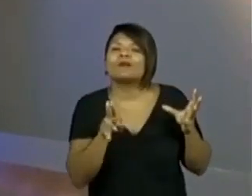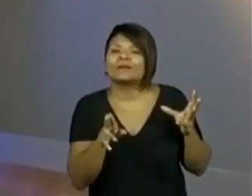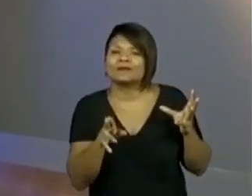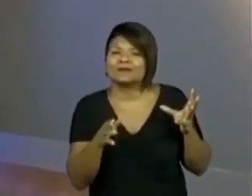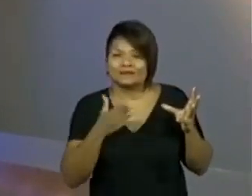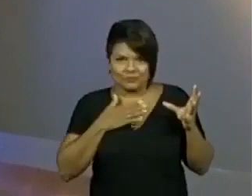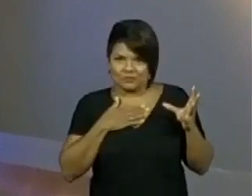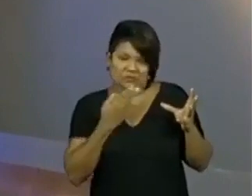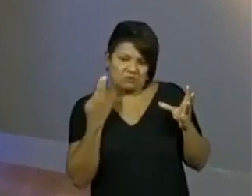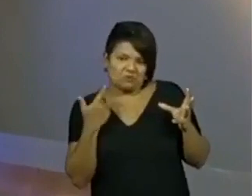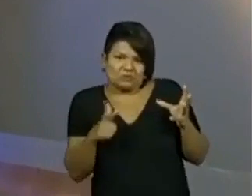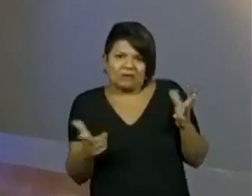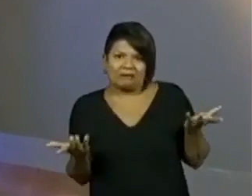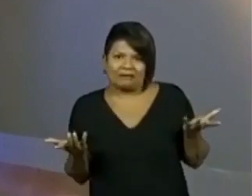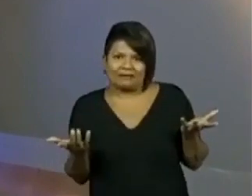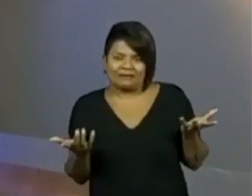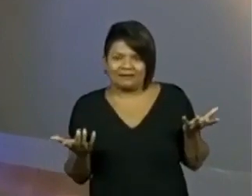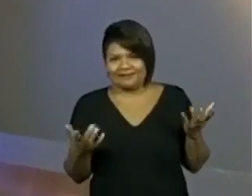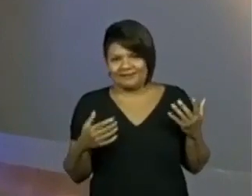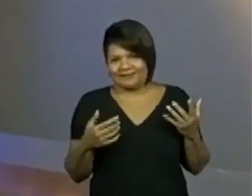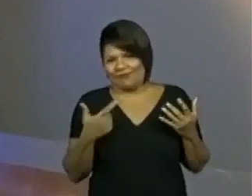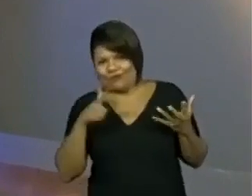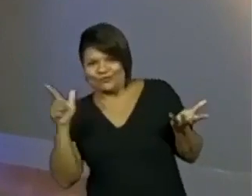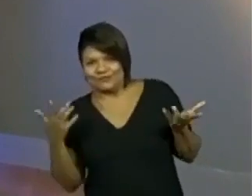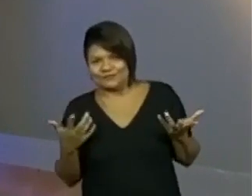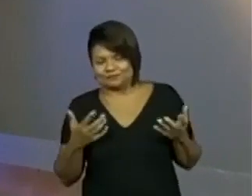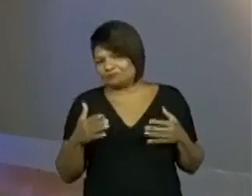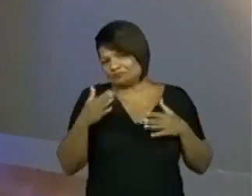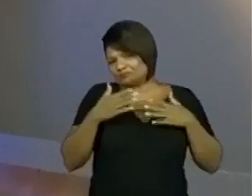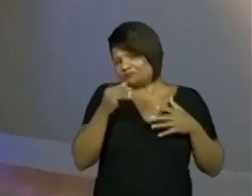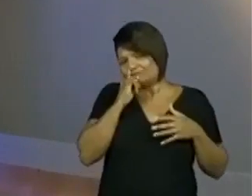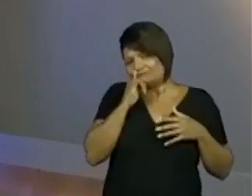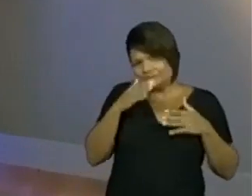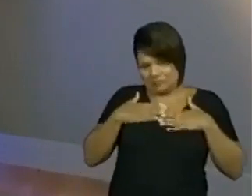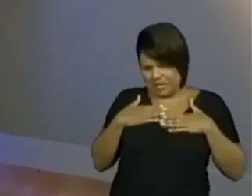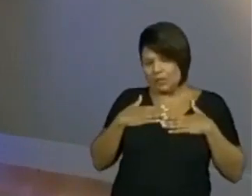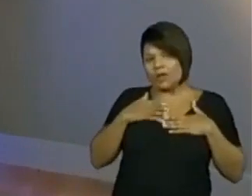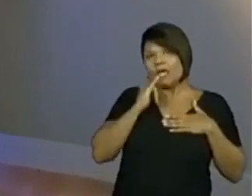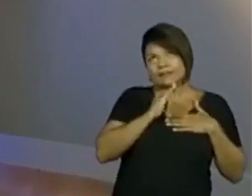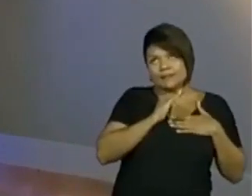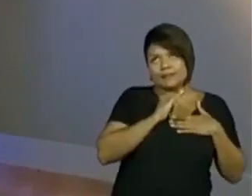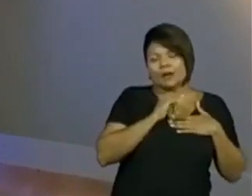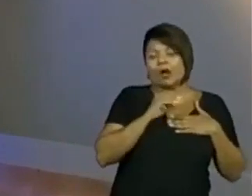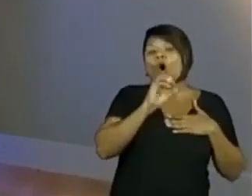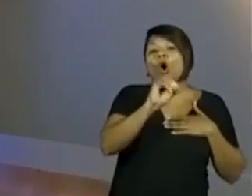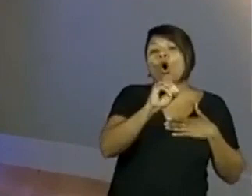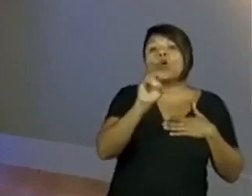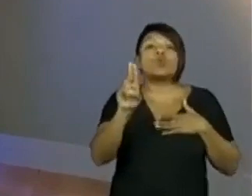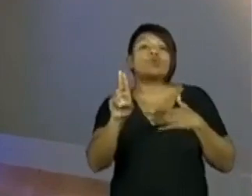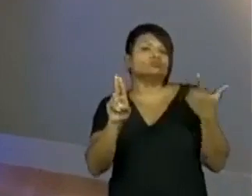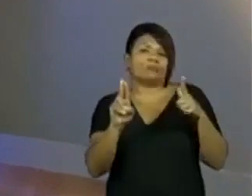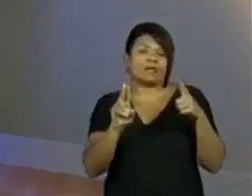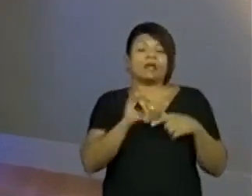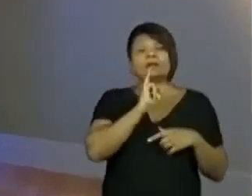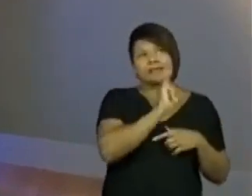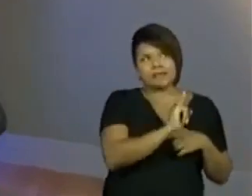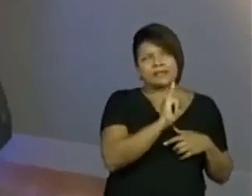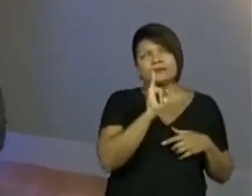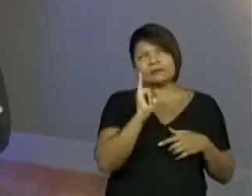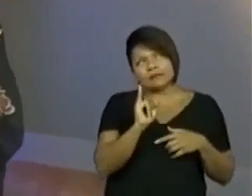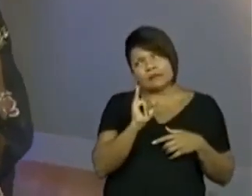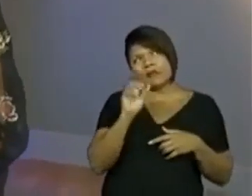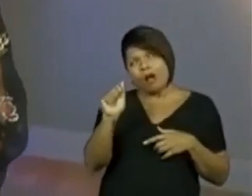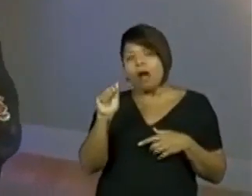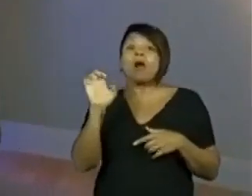gente não tem no nome, né? No meu caso, o, u, eu tenho i, a